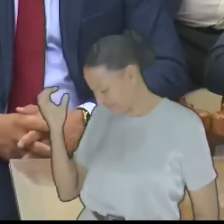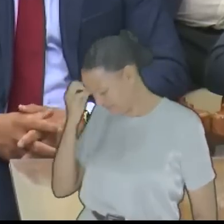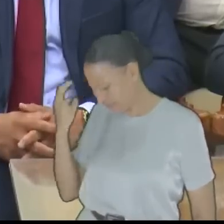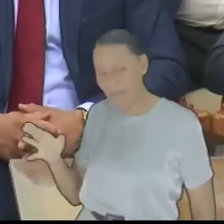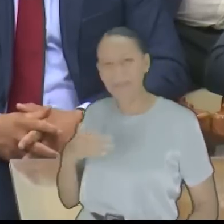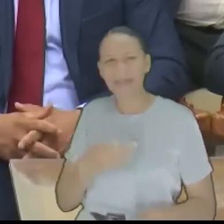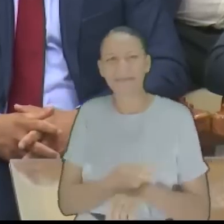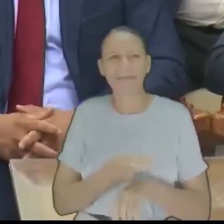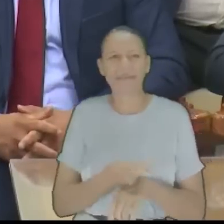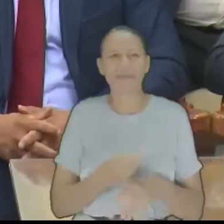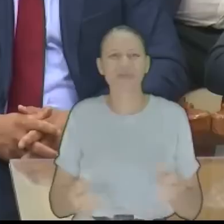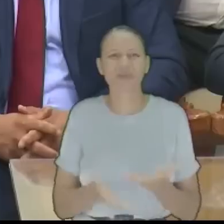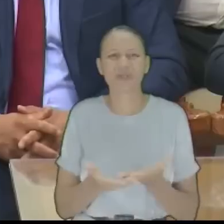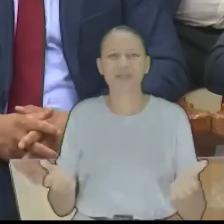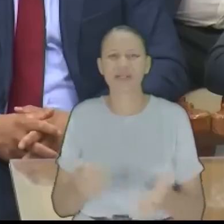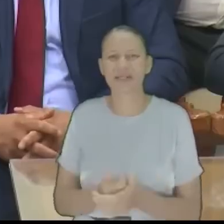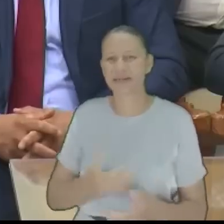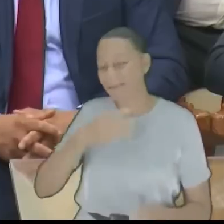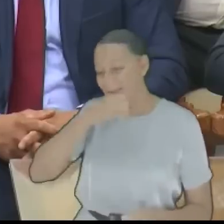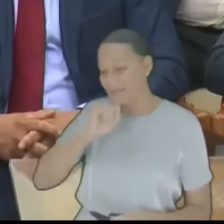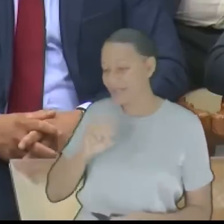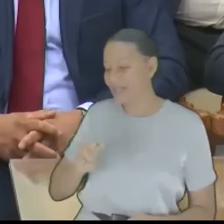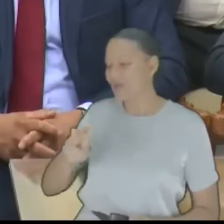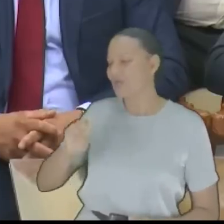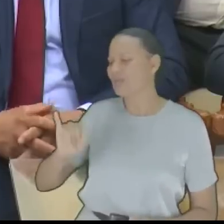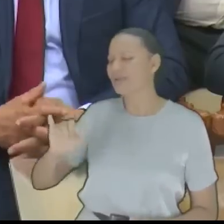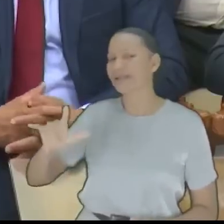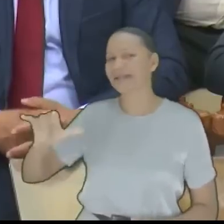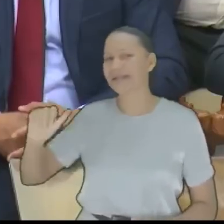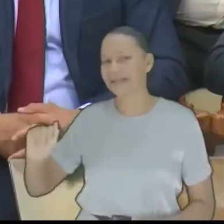mente. Glória a Deus, o pai das William Carey,